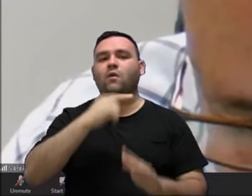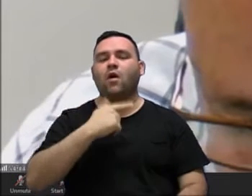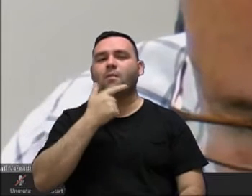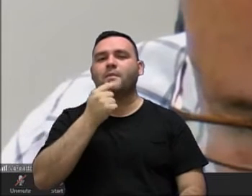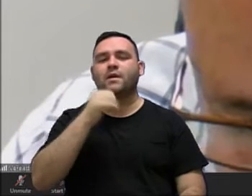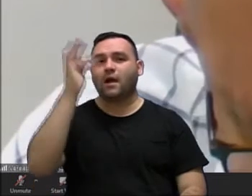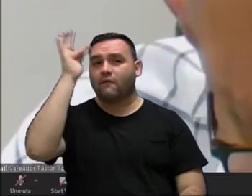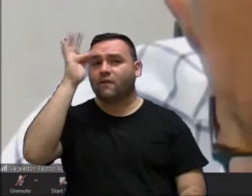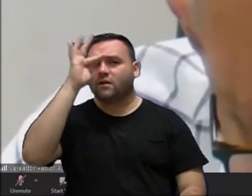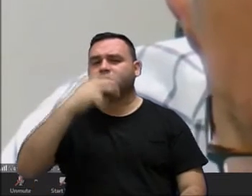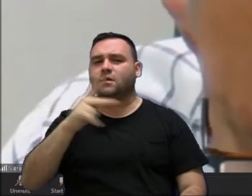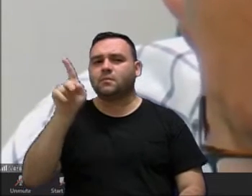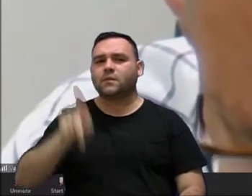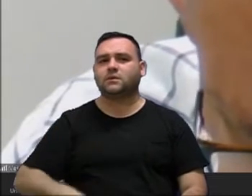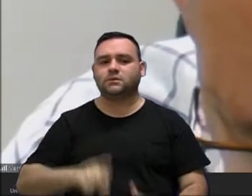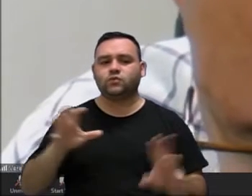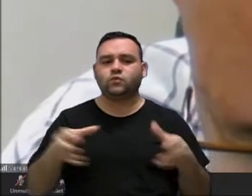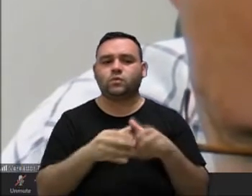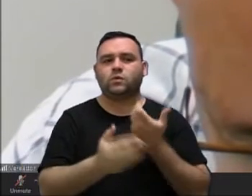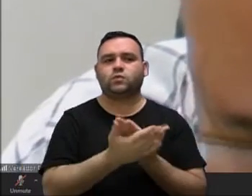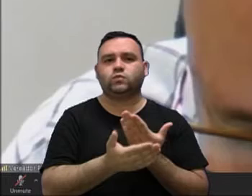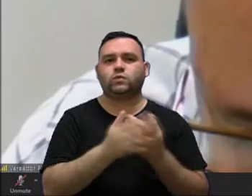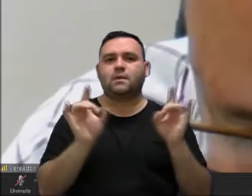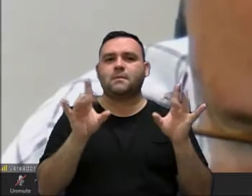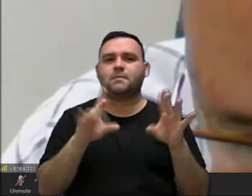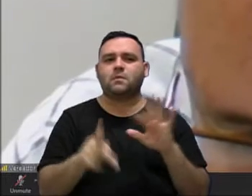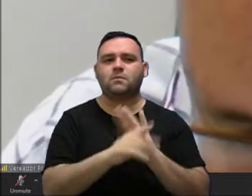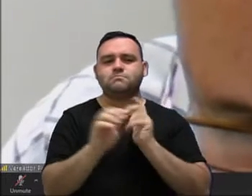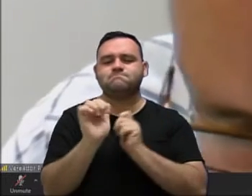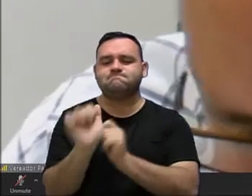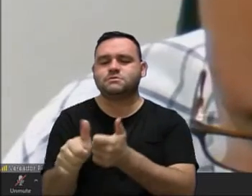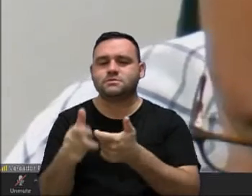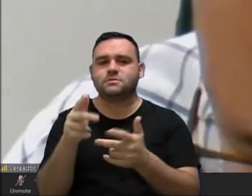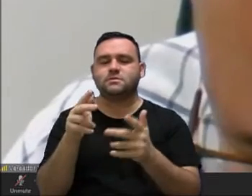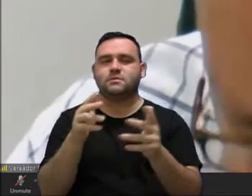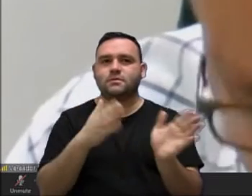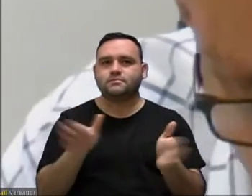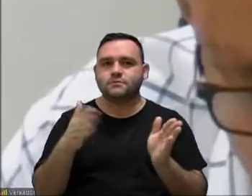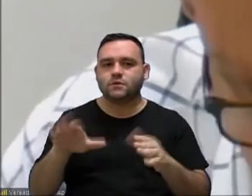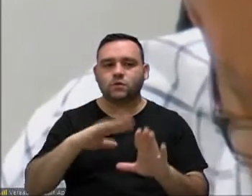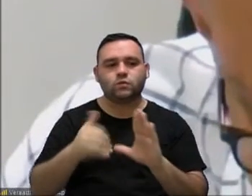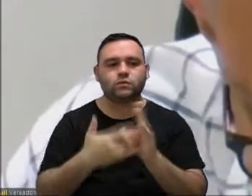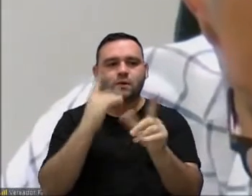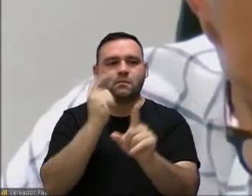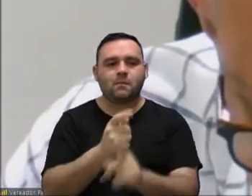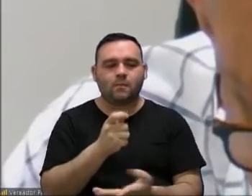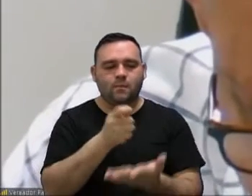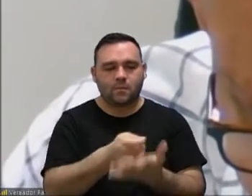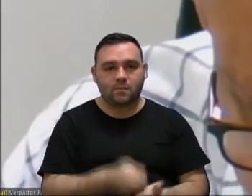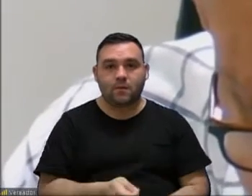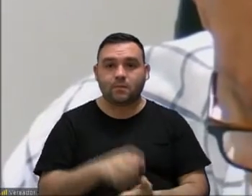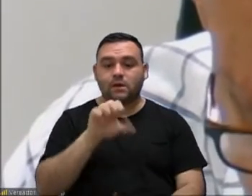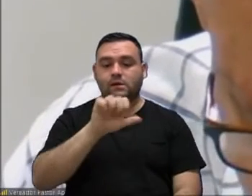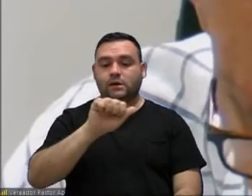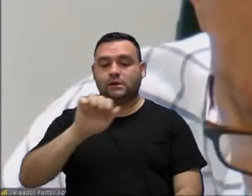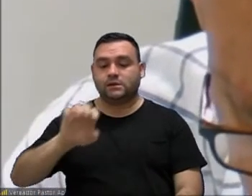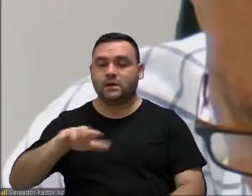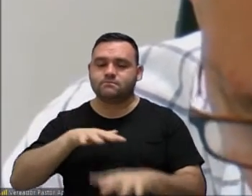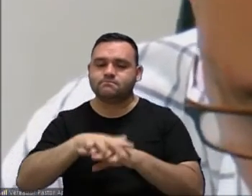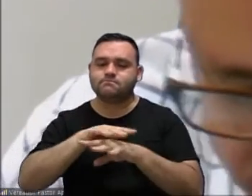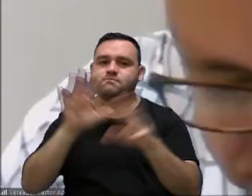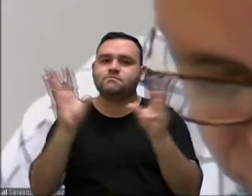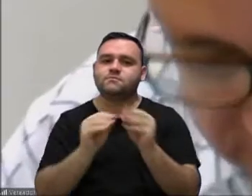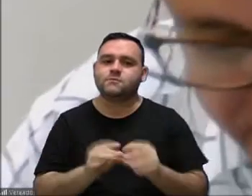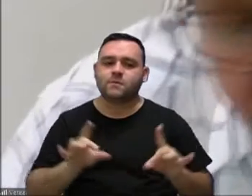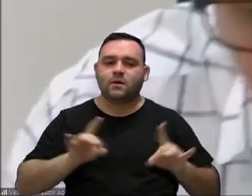Salvador Pérez, presidente da Comissão Especial de Acompanhamento das Contas do SAI, apresentando o relatório